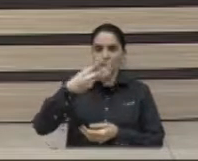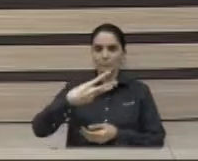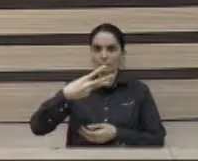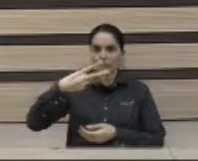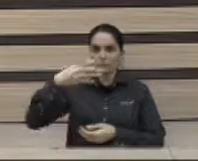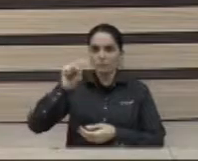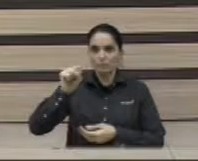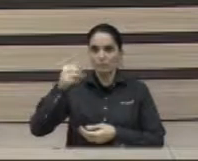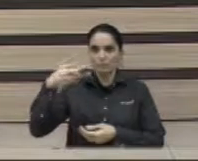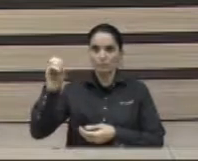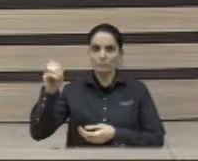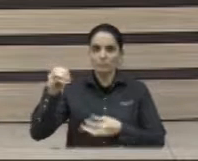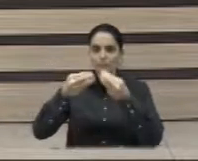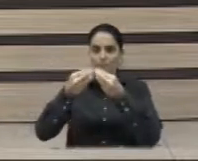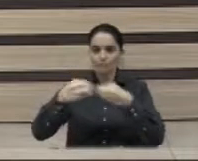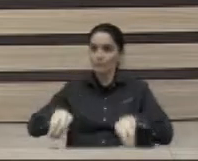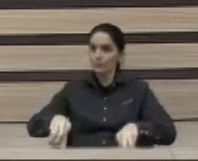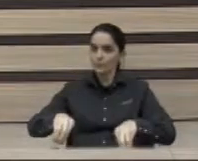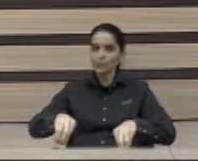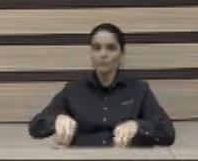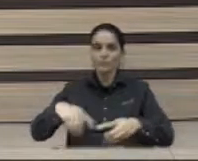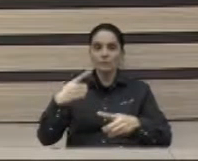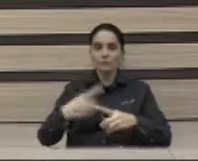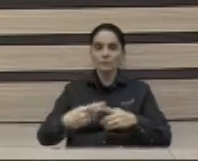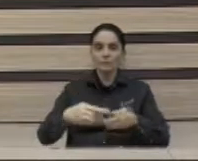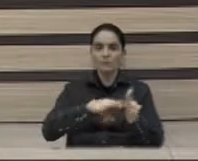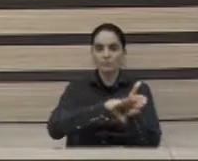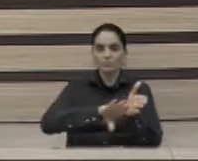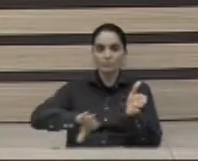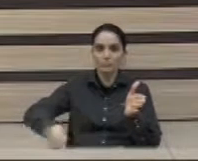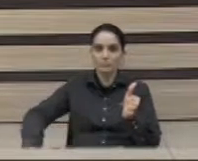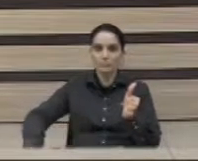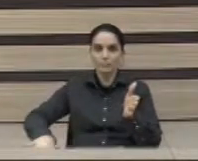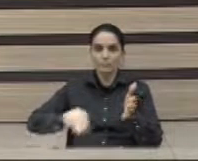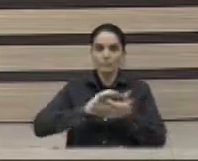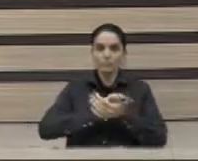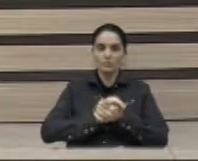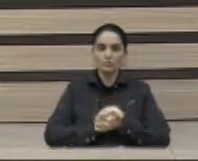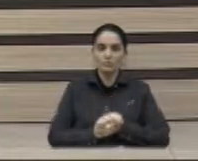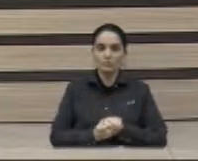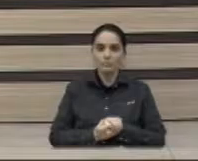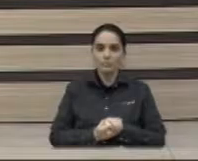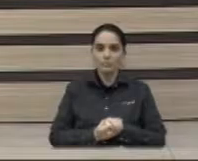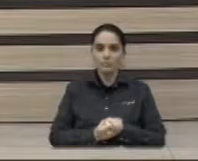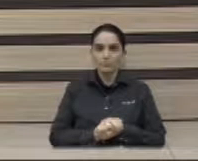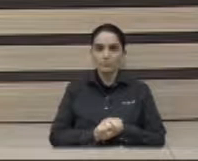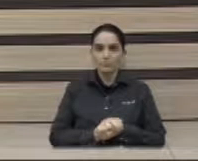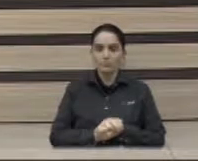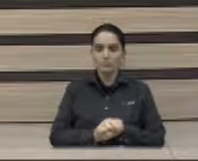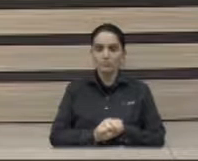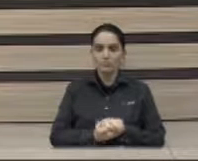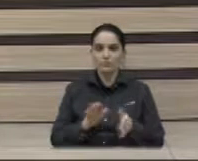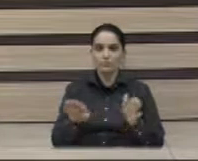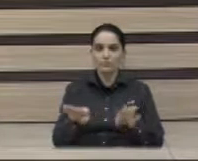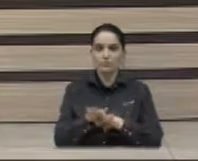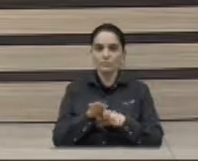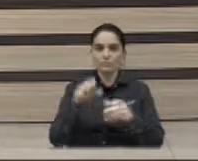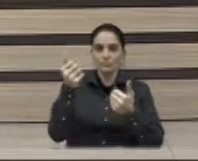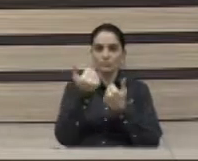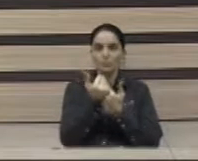3.830 ficam prejudicados pela retirada do presente bem, como a subemenda